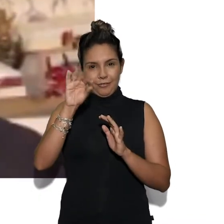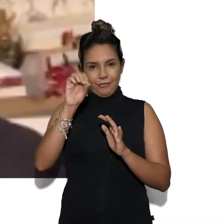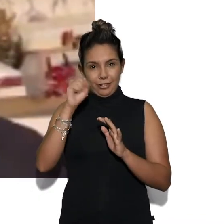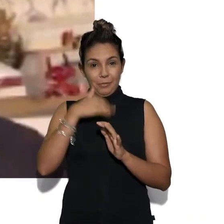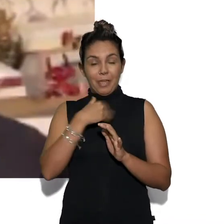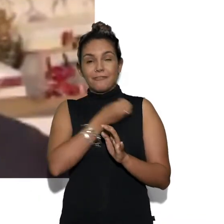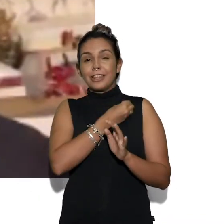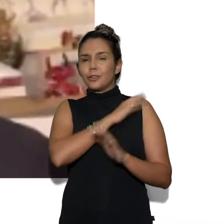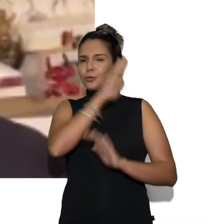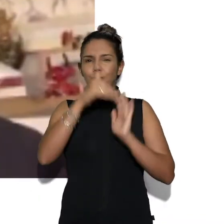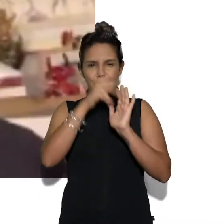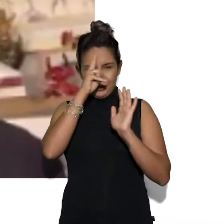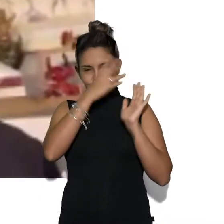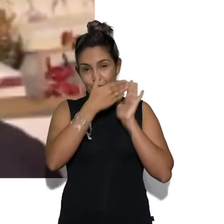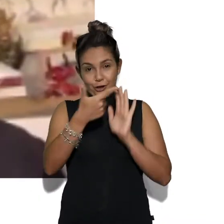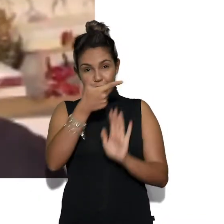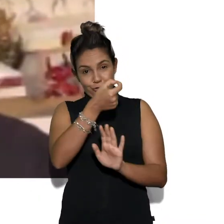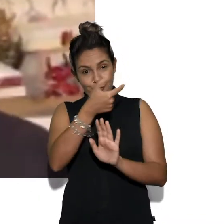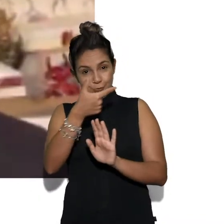nos